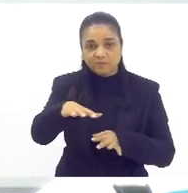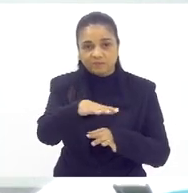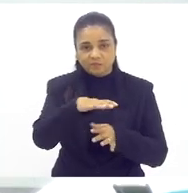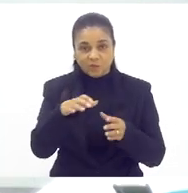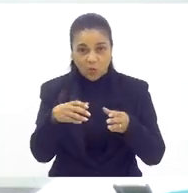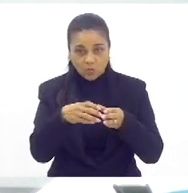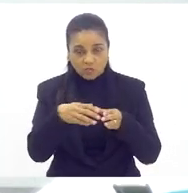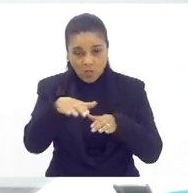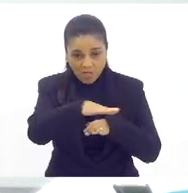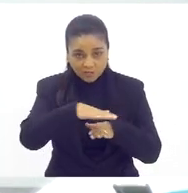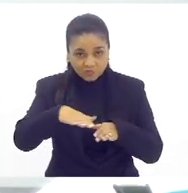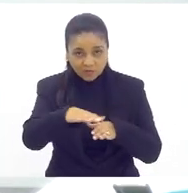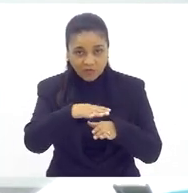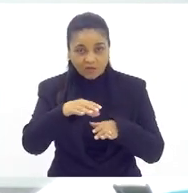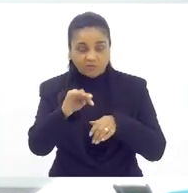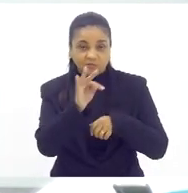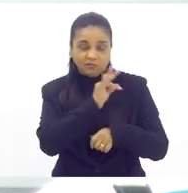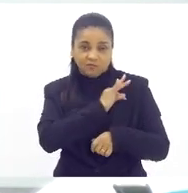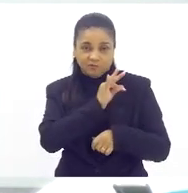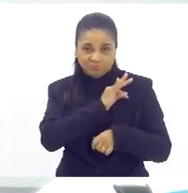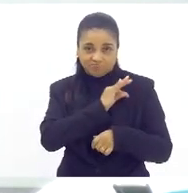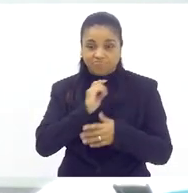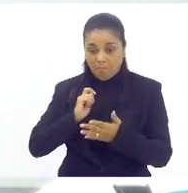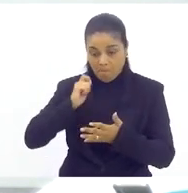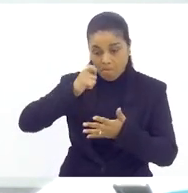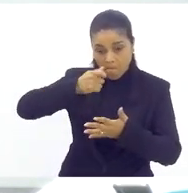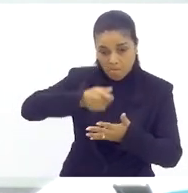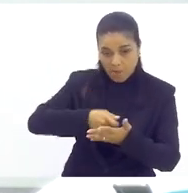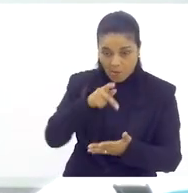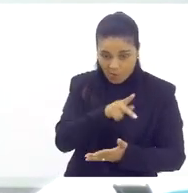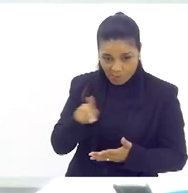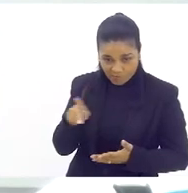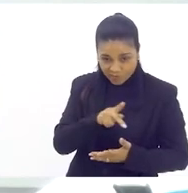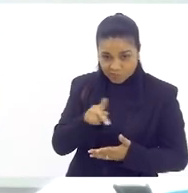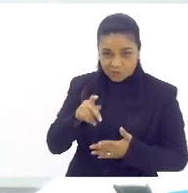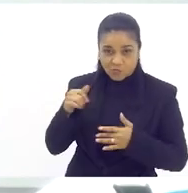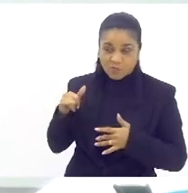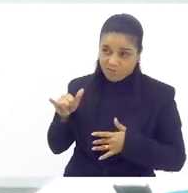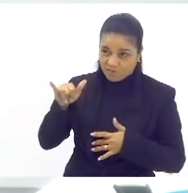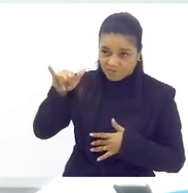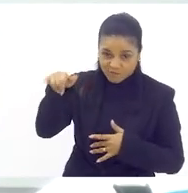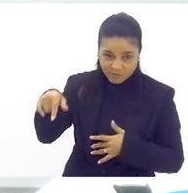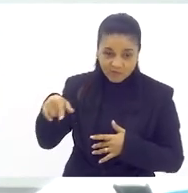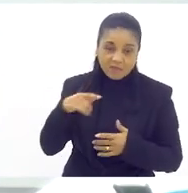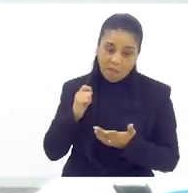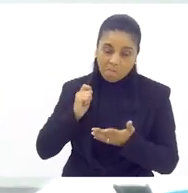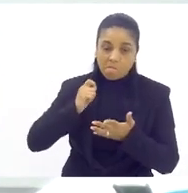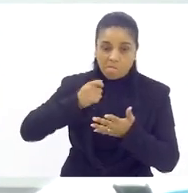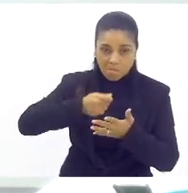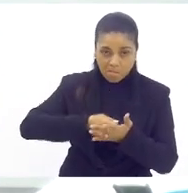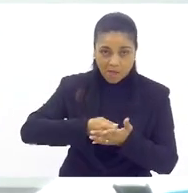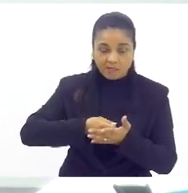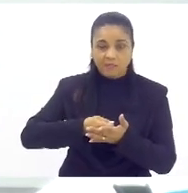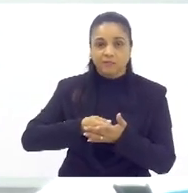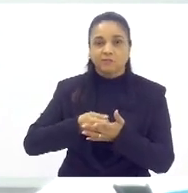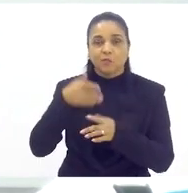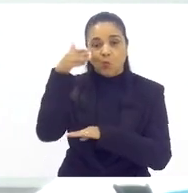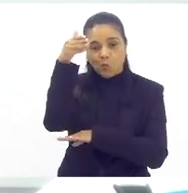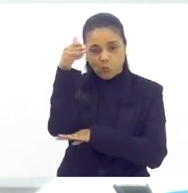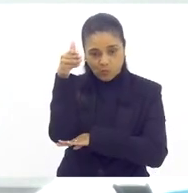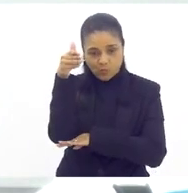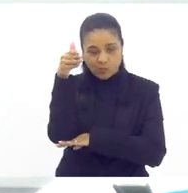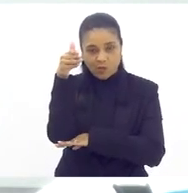custeou a passagem do Altair e a Faetec tá pagando as diárias para ele para poder foi uma